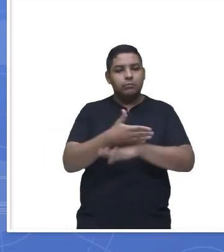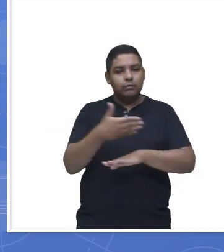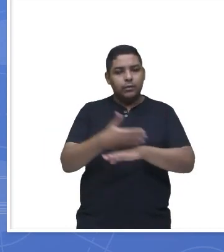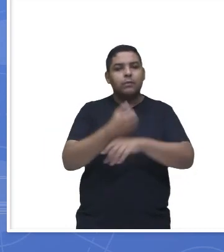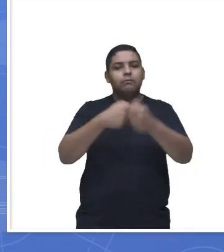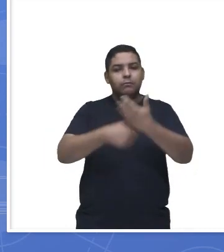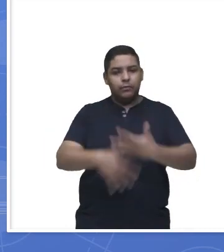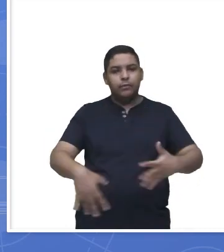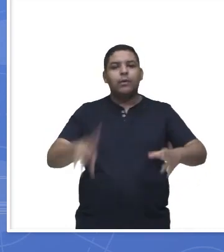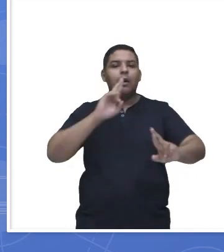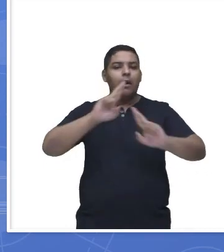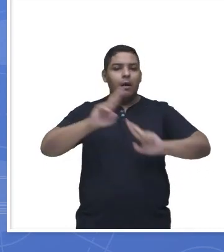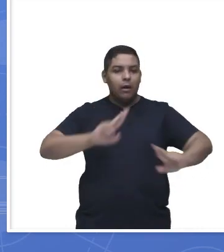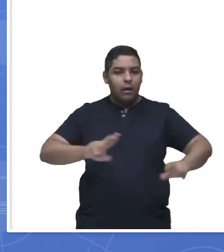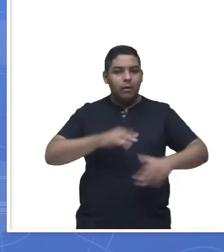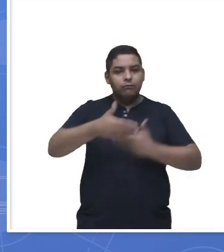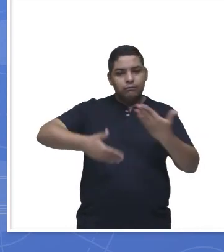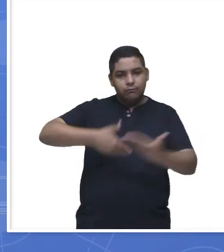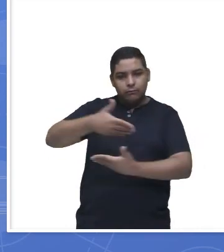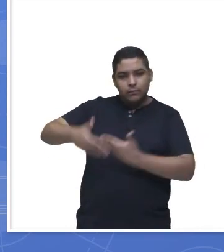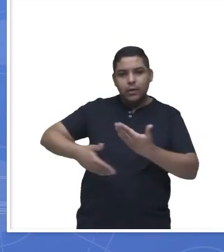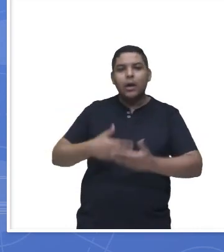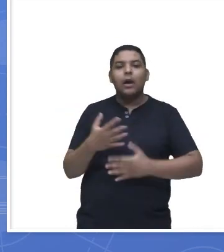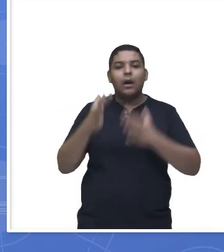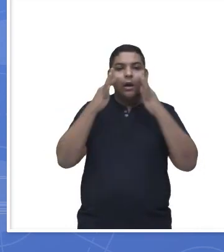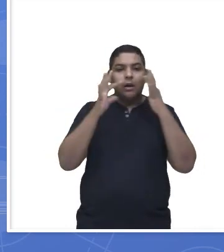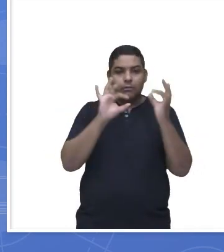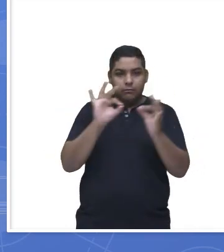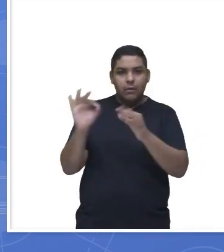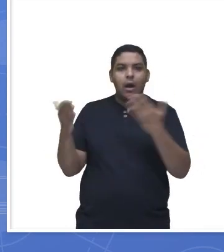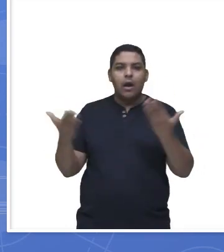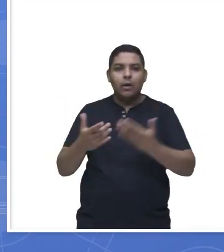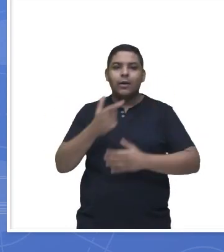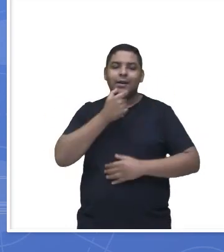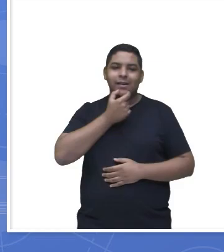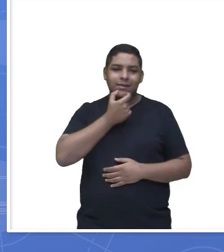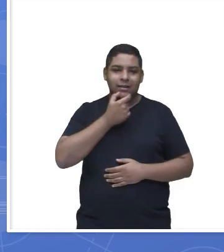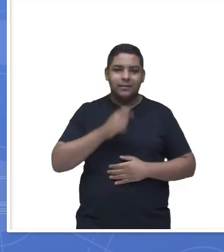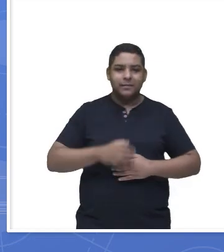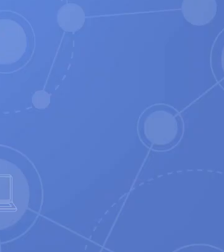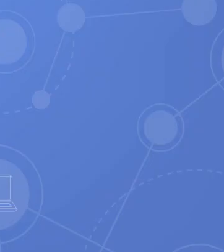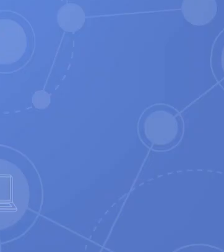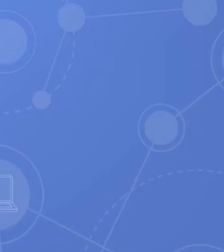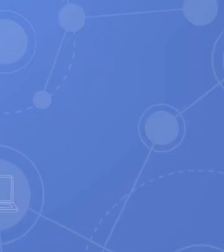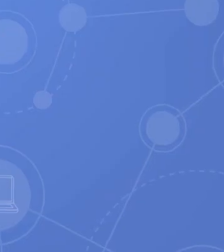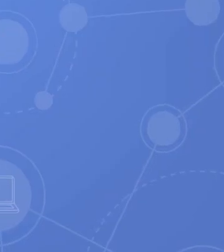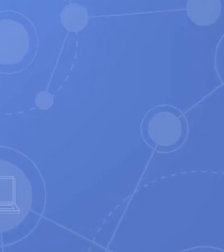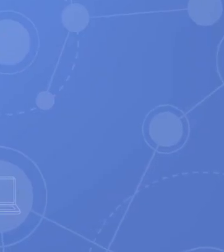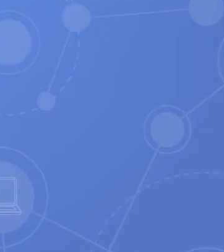nossa interatividade. Continuem ligados que agora nós vamos para a língua inglesa.